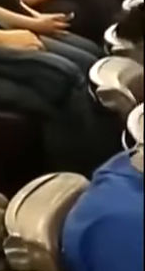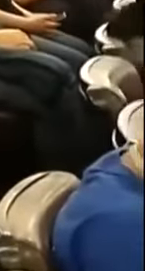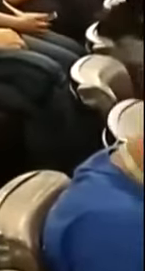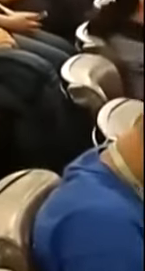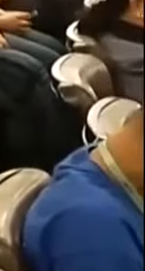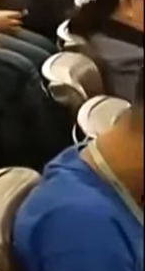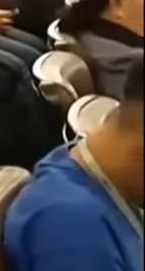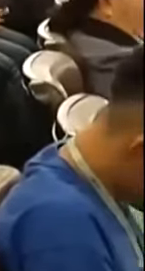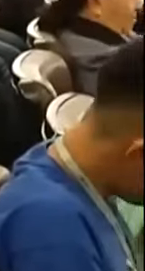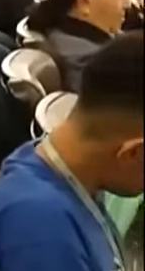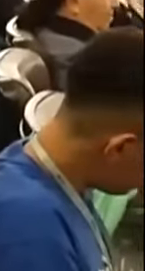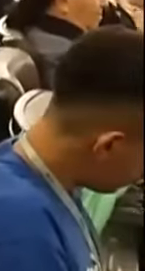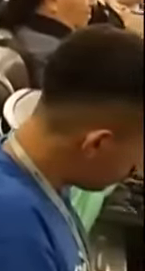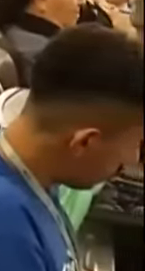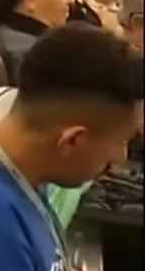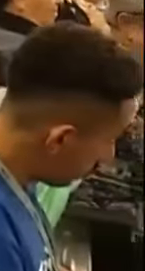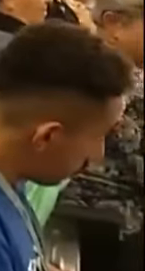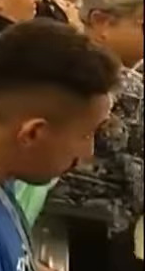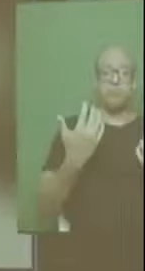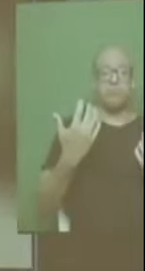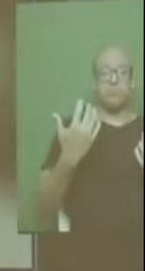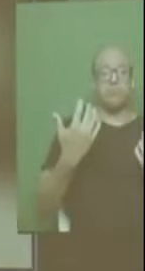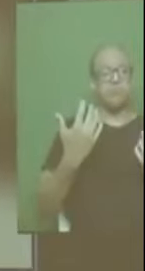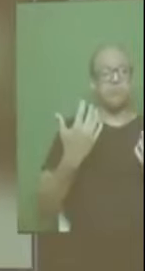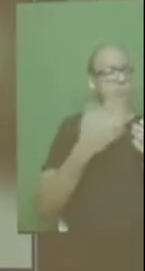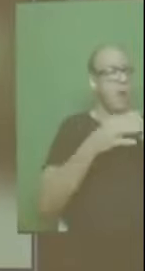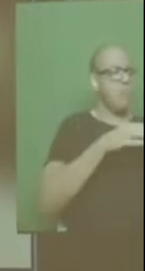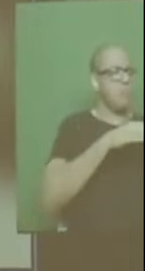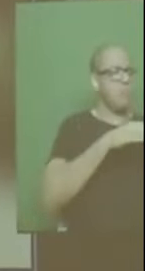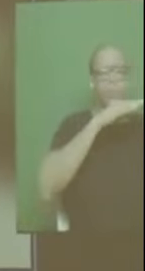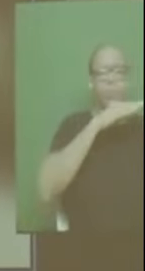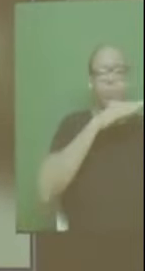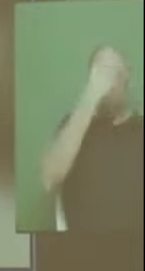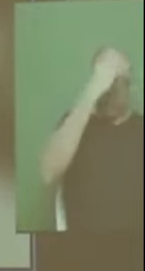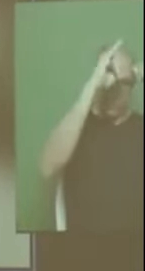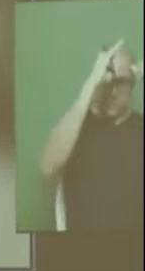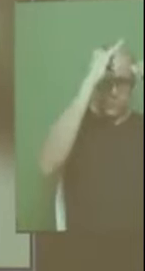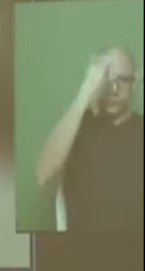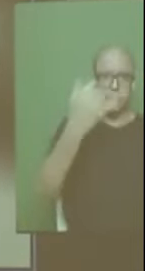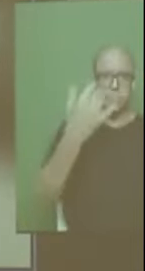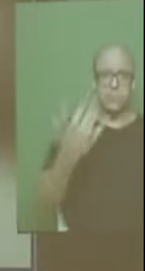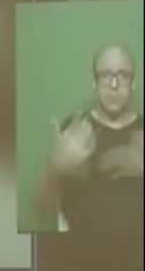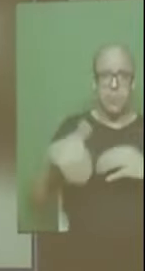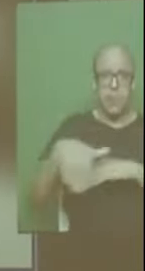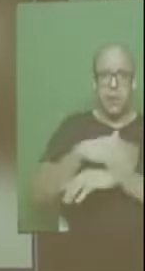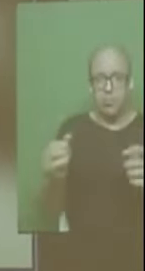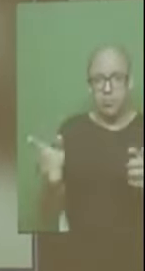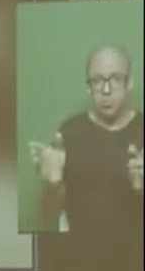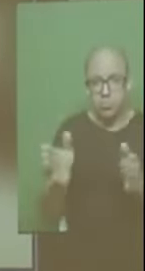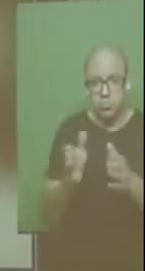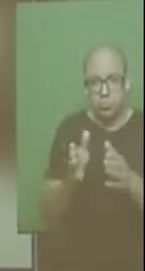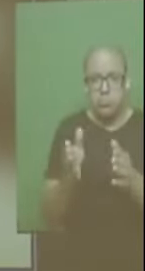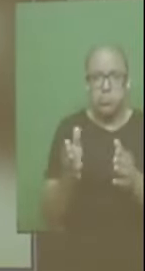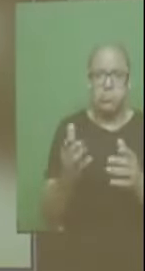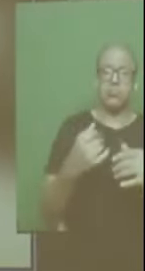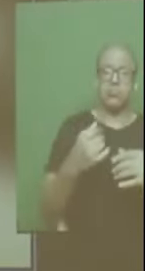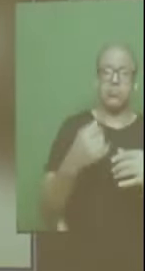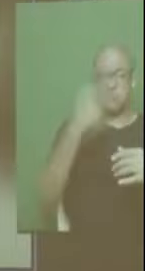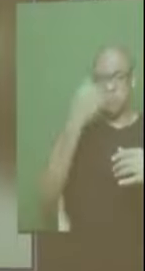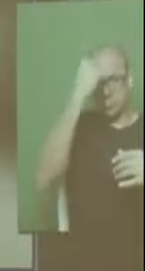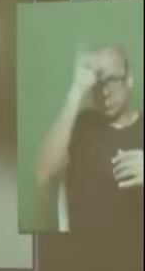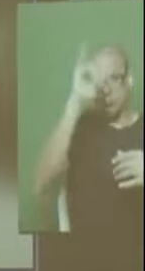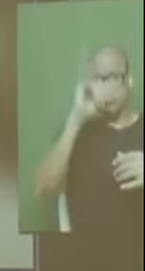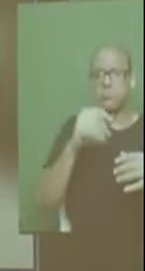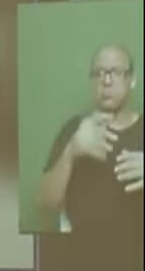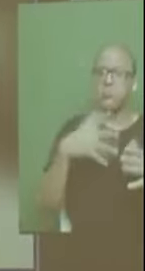maior parte dos manifestantes foi favorável ao projeto. Carolina Viana, da Associação Vizinhança Solidária Jardim Morumbi, sintetizou o sentimento